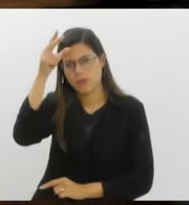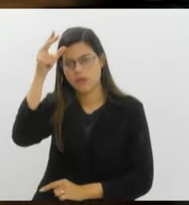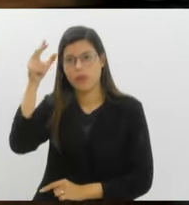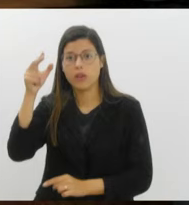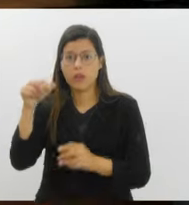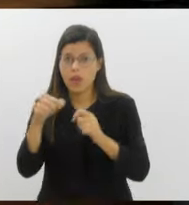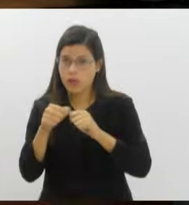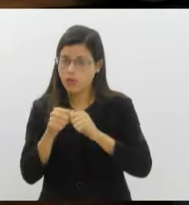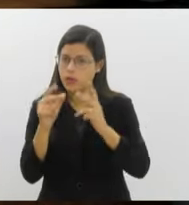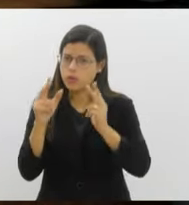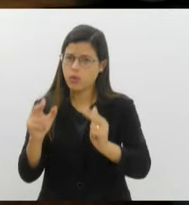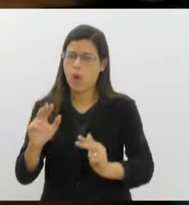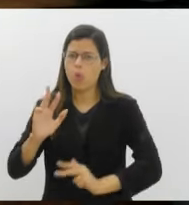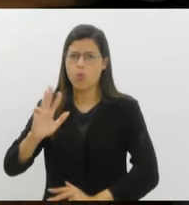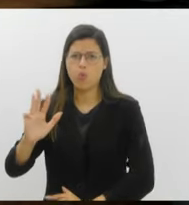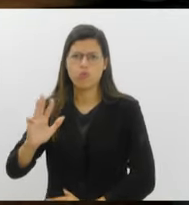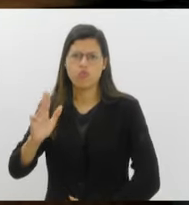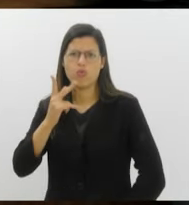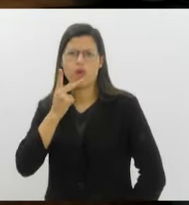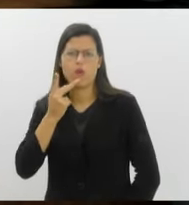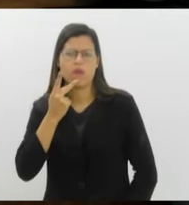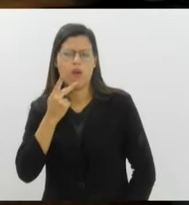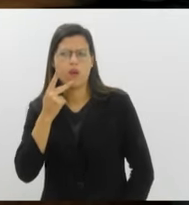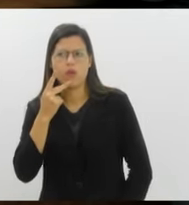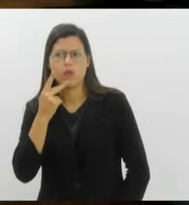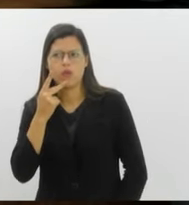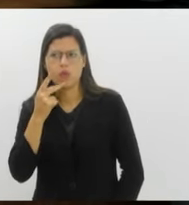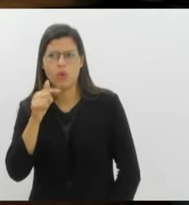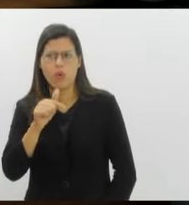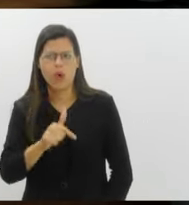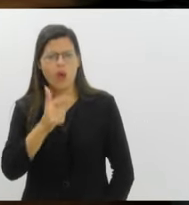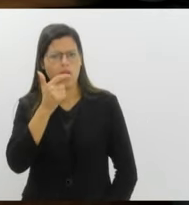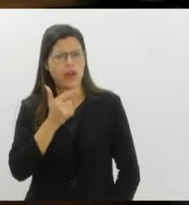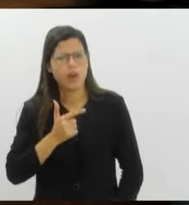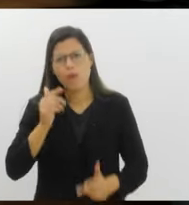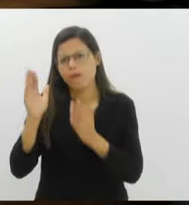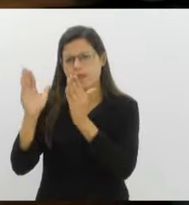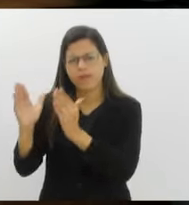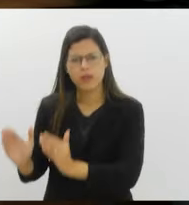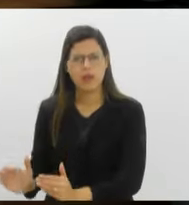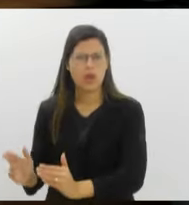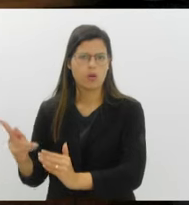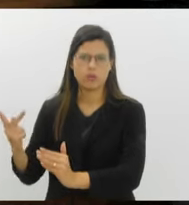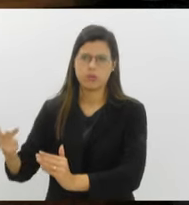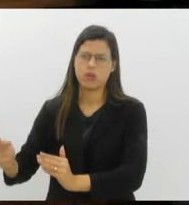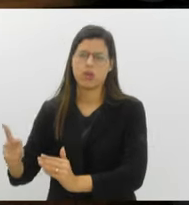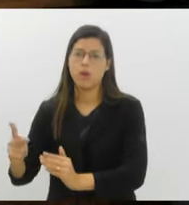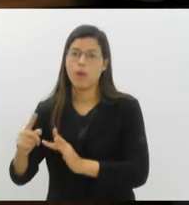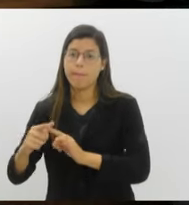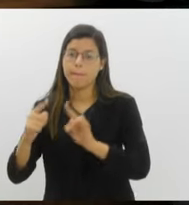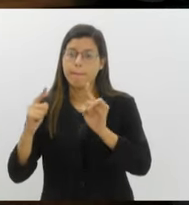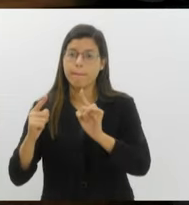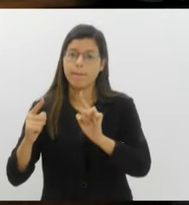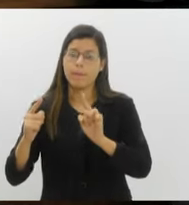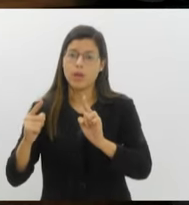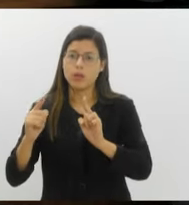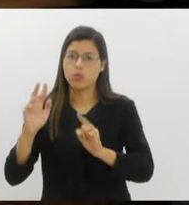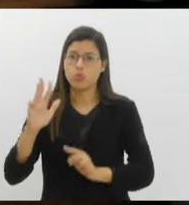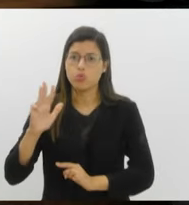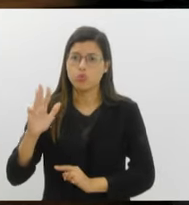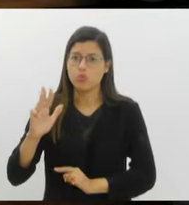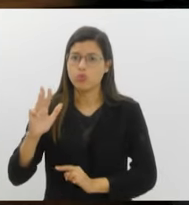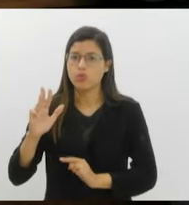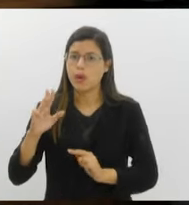qual ele disse ser soldado, né, e disse ser muito leal, mas Lula ficou preso quase